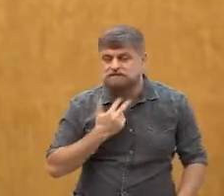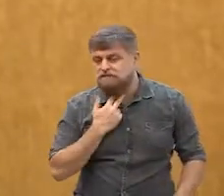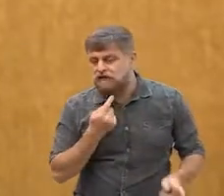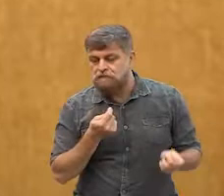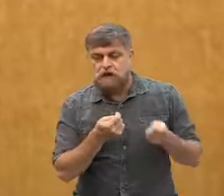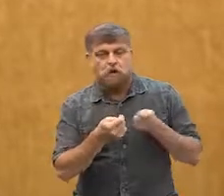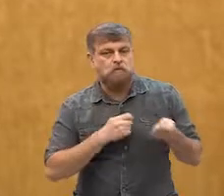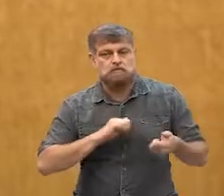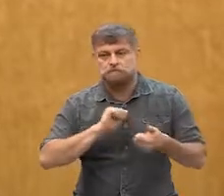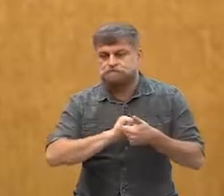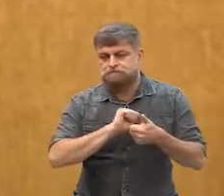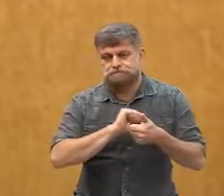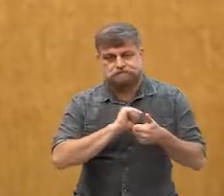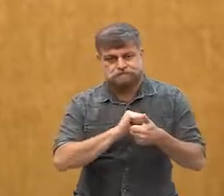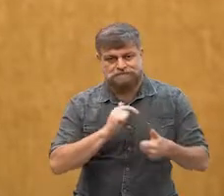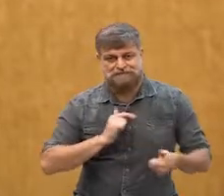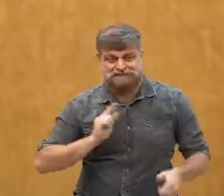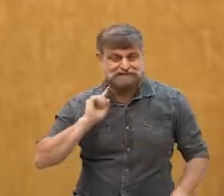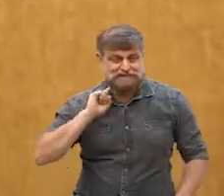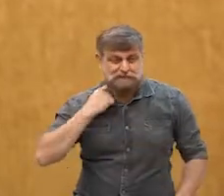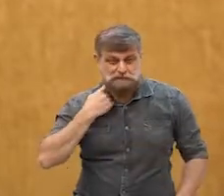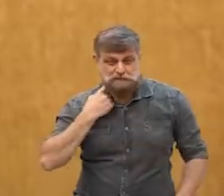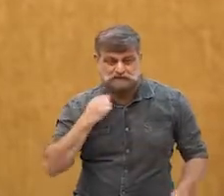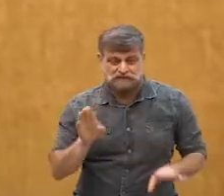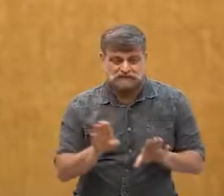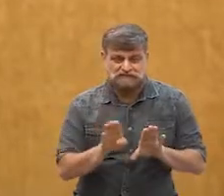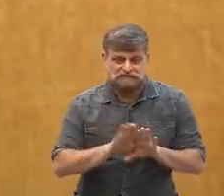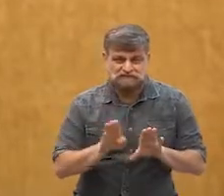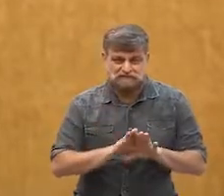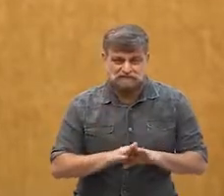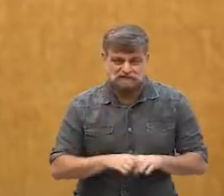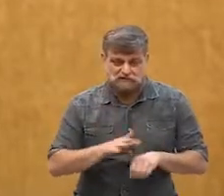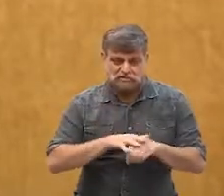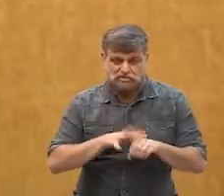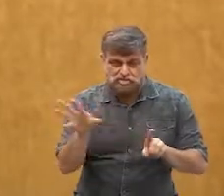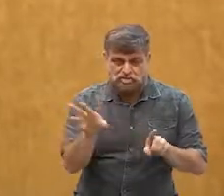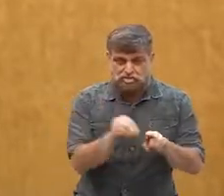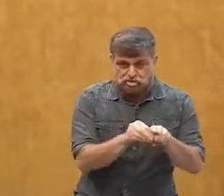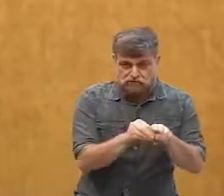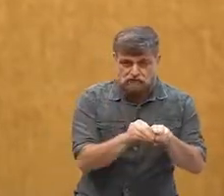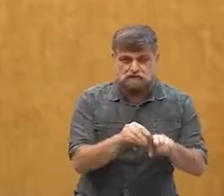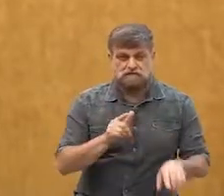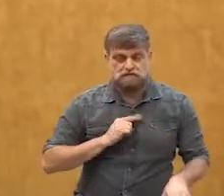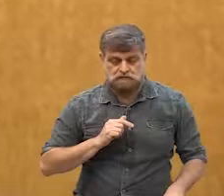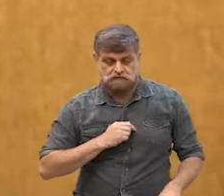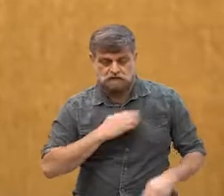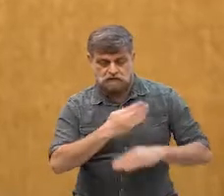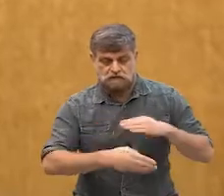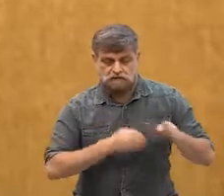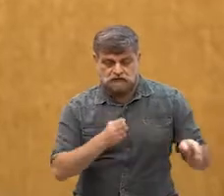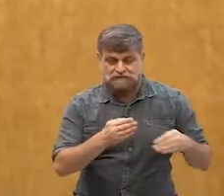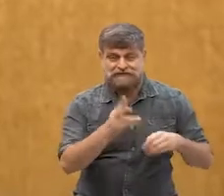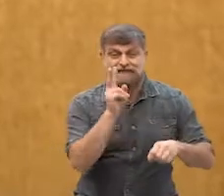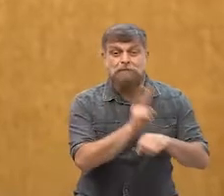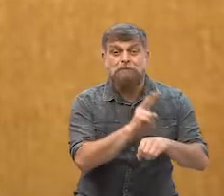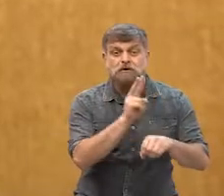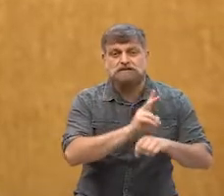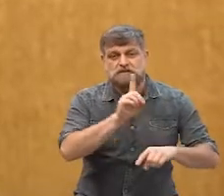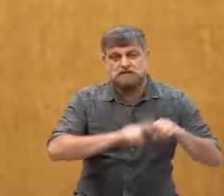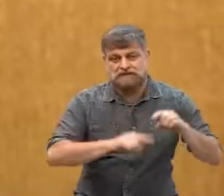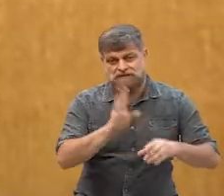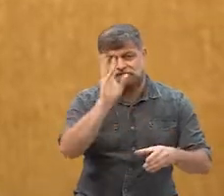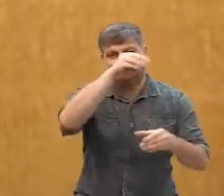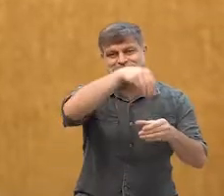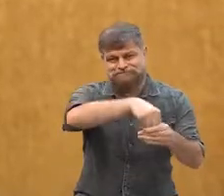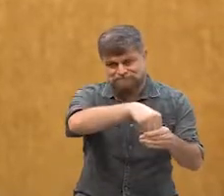de qualidade, eu posso ter contaminação por roedor ou por outras coisas, e a embalagem está protegendo o produto. Então,